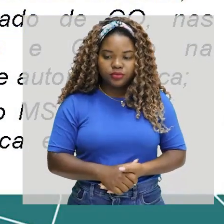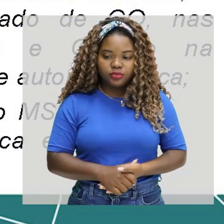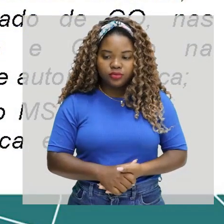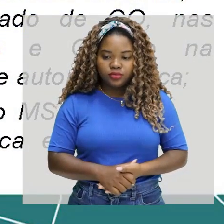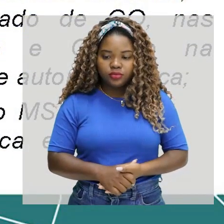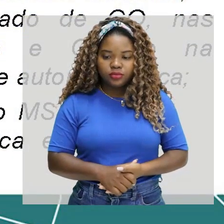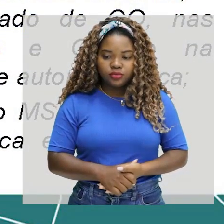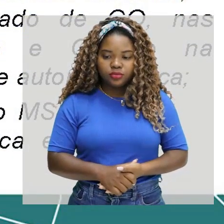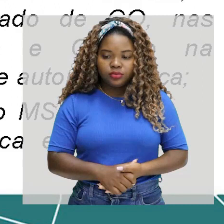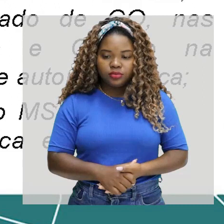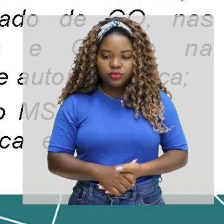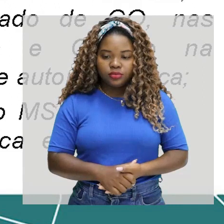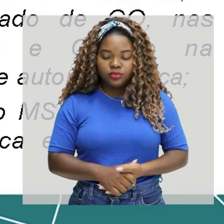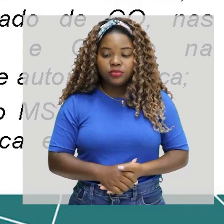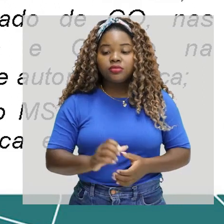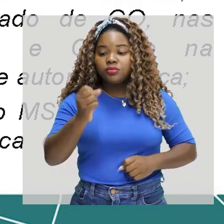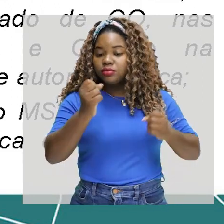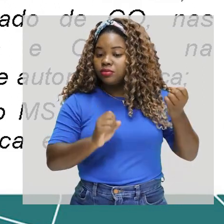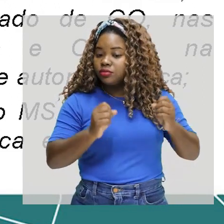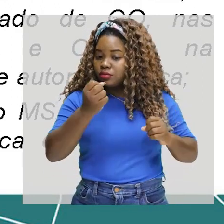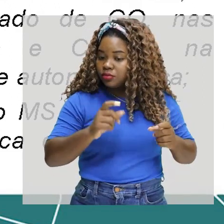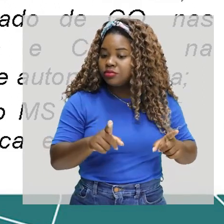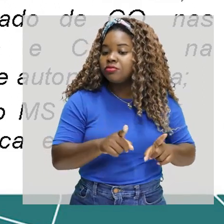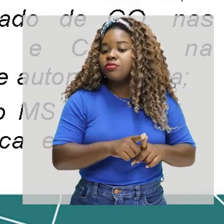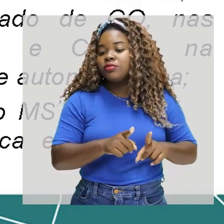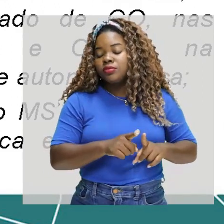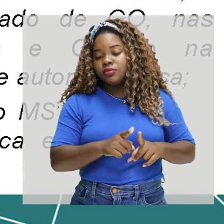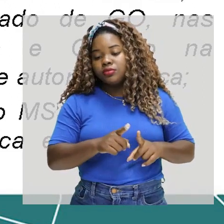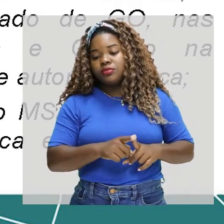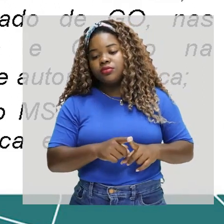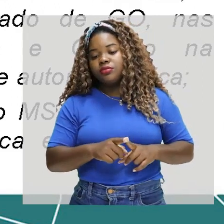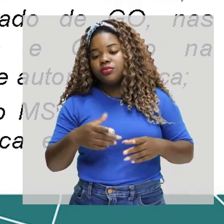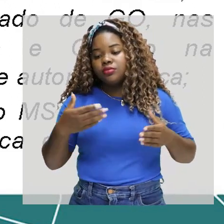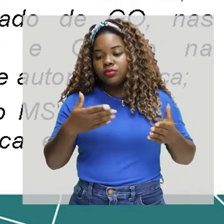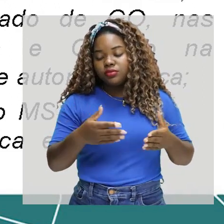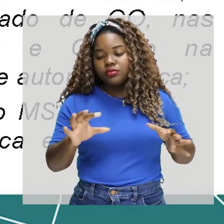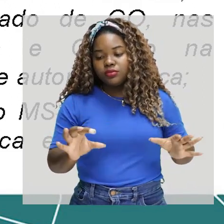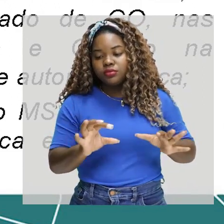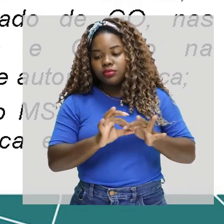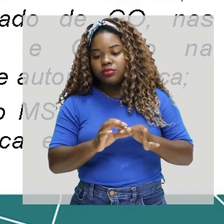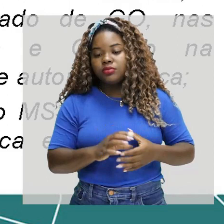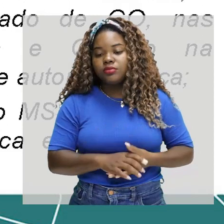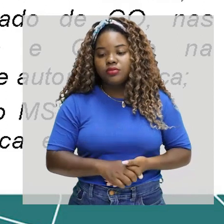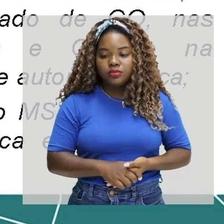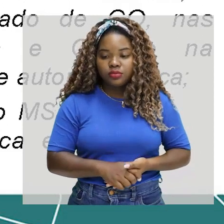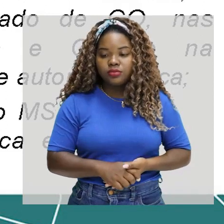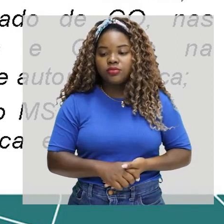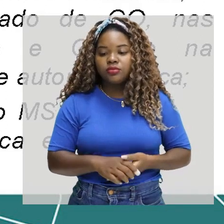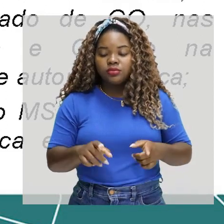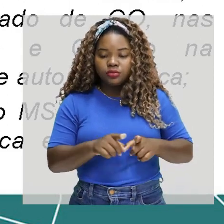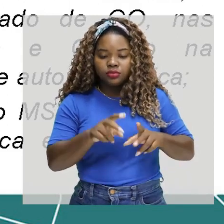galera a parte Industrial ela também vai estar diretamente ligadas à atividades